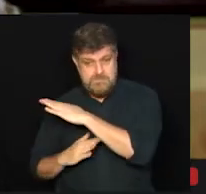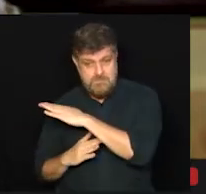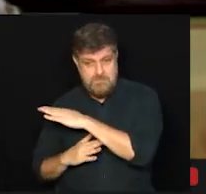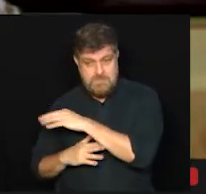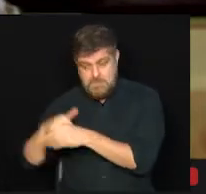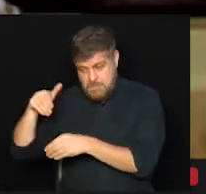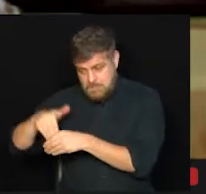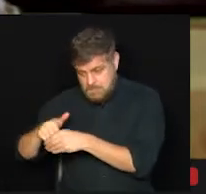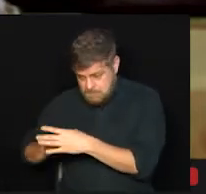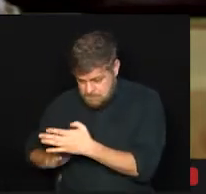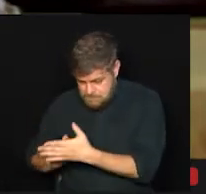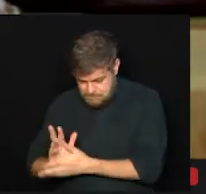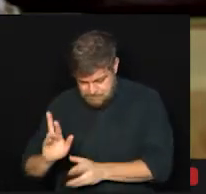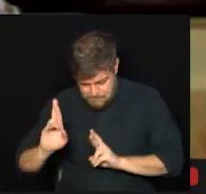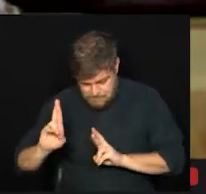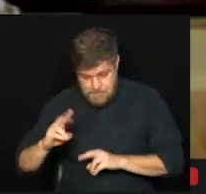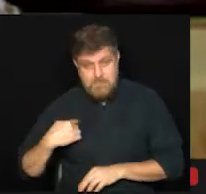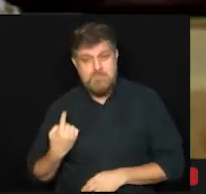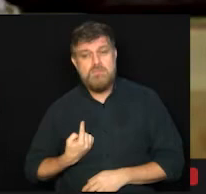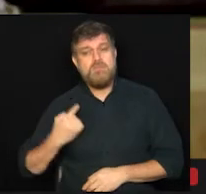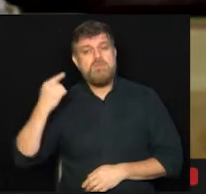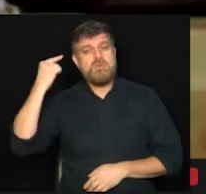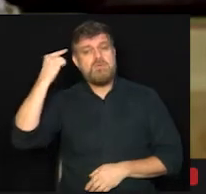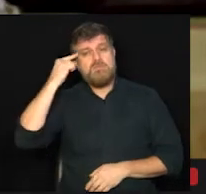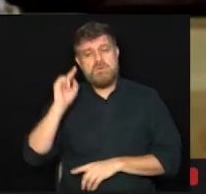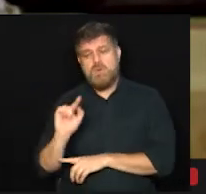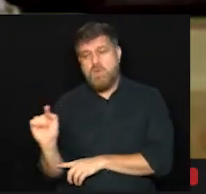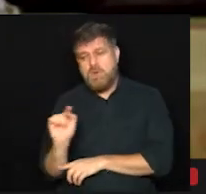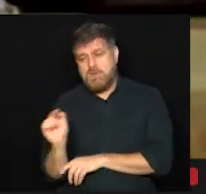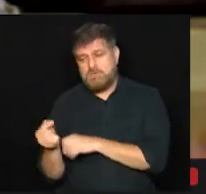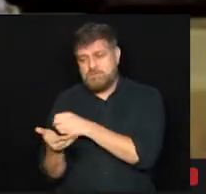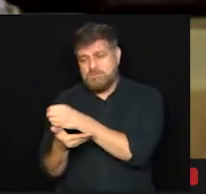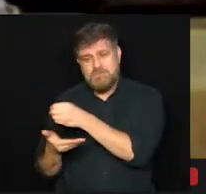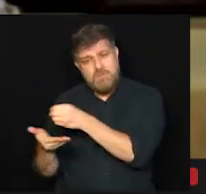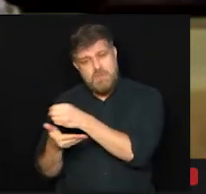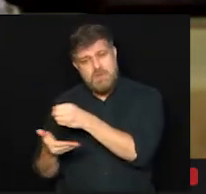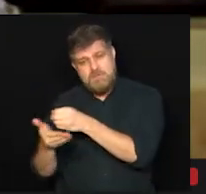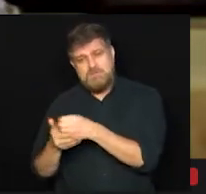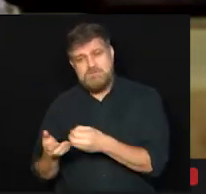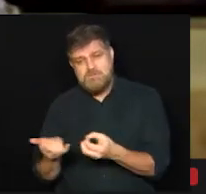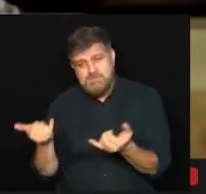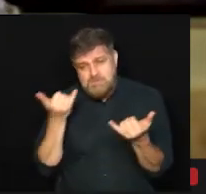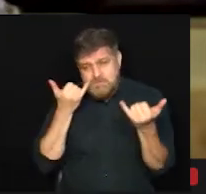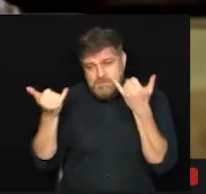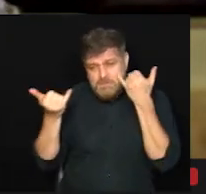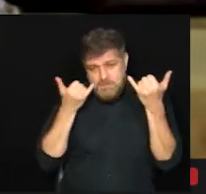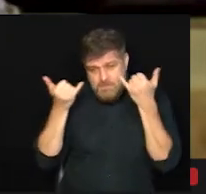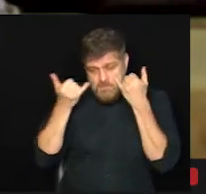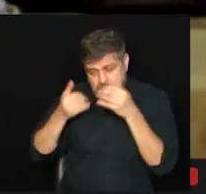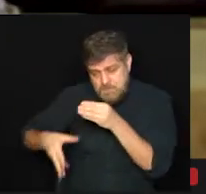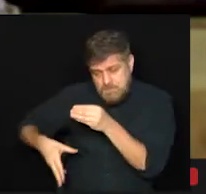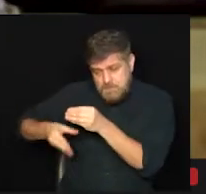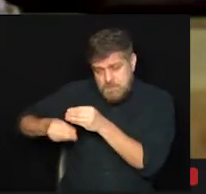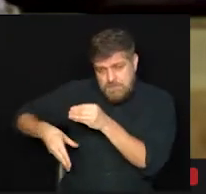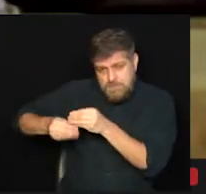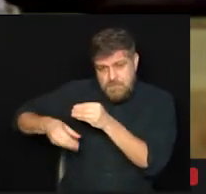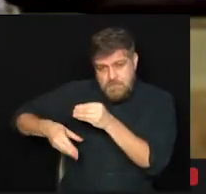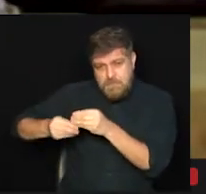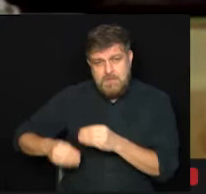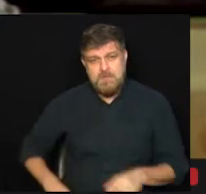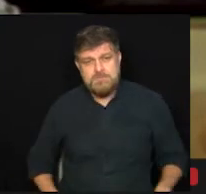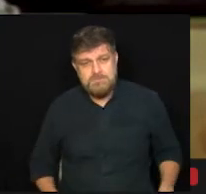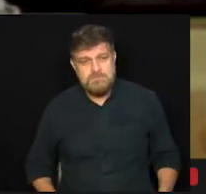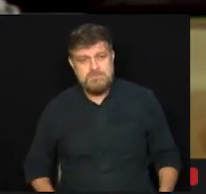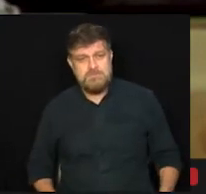E penso, vereador Rossini, que é fundamental estas informações adicionais que o senhor solicitou,